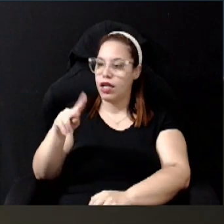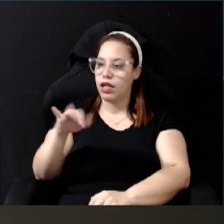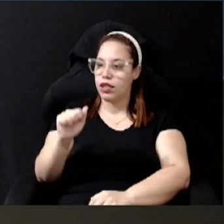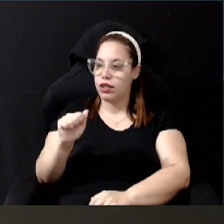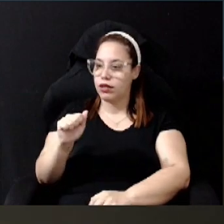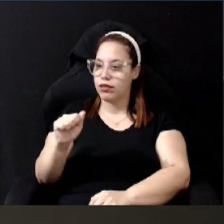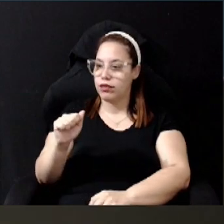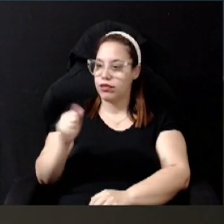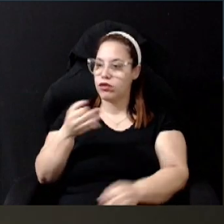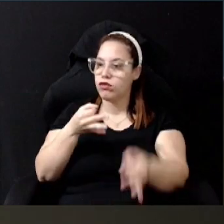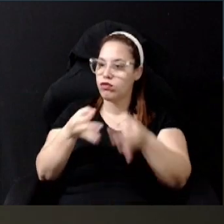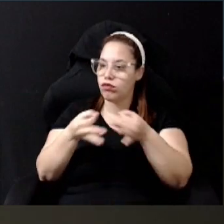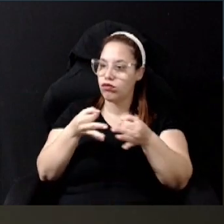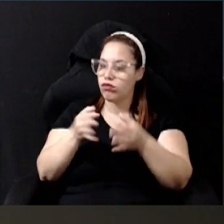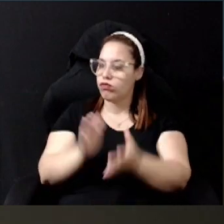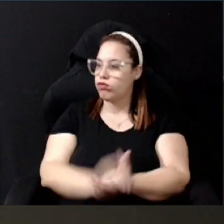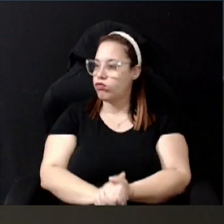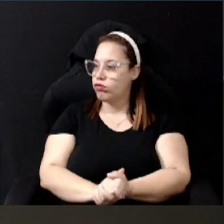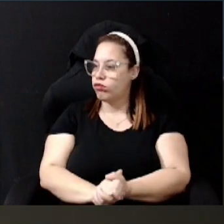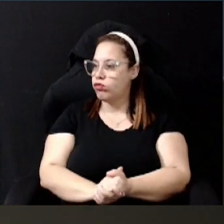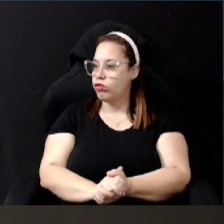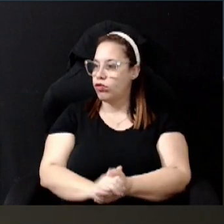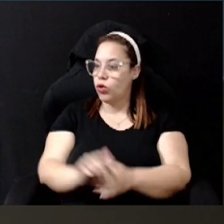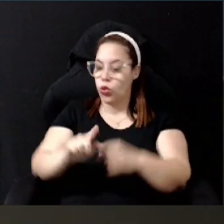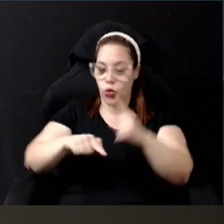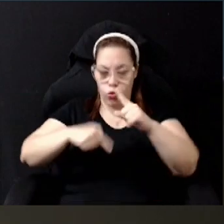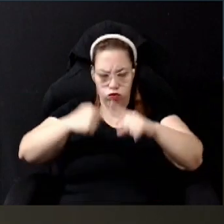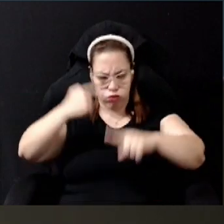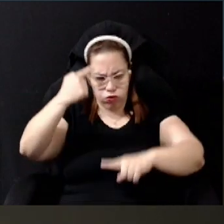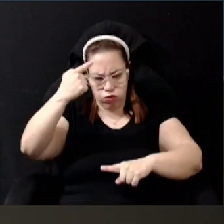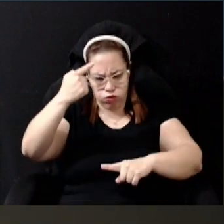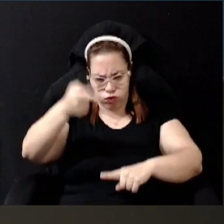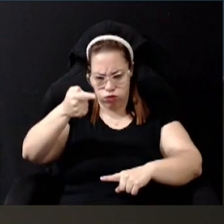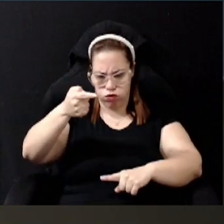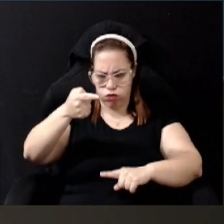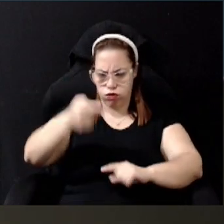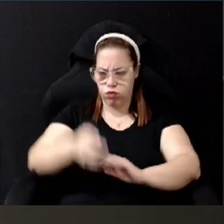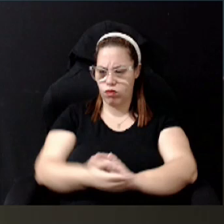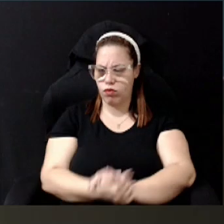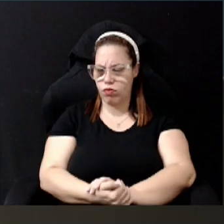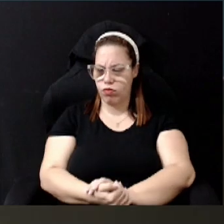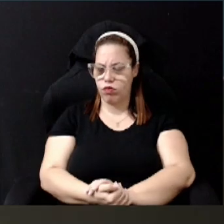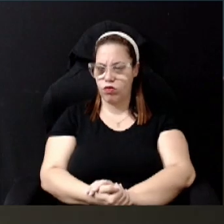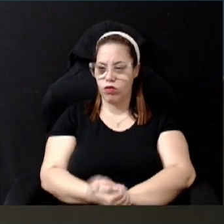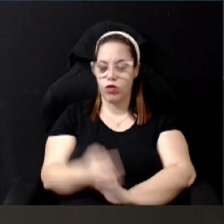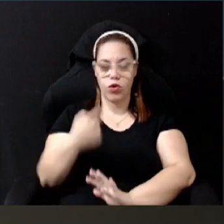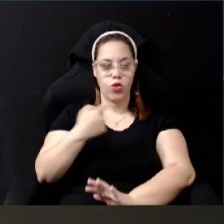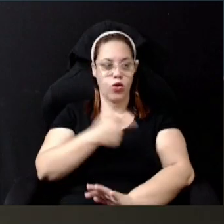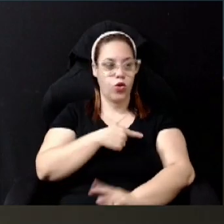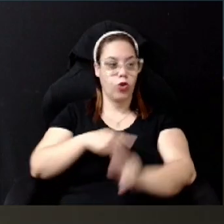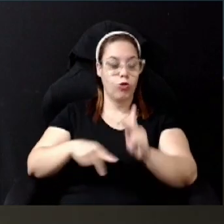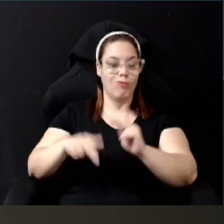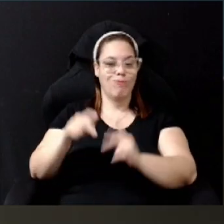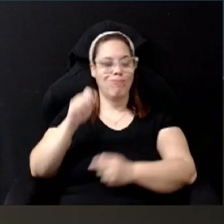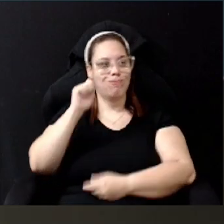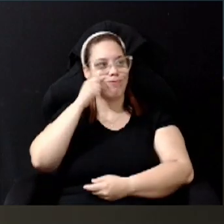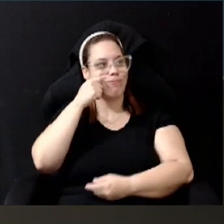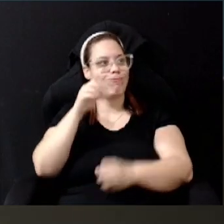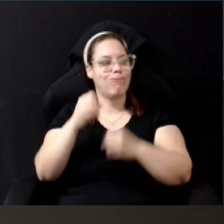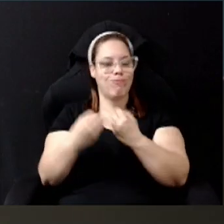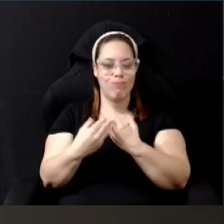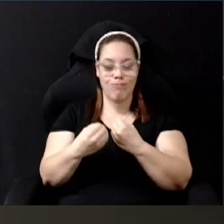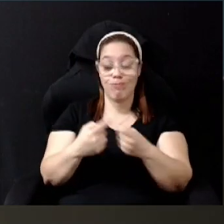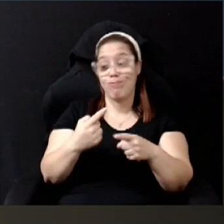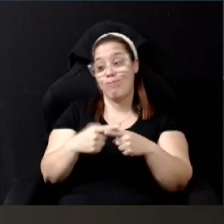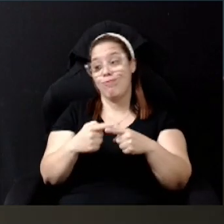que ultrapassar essa barreira que o nosso povo tem muito em relação à educação, até por conta de tudo